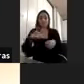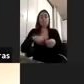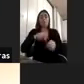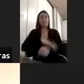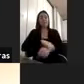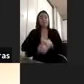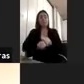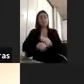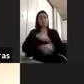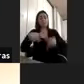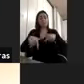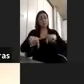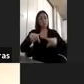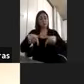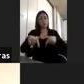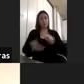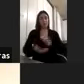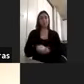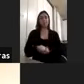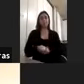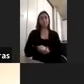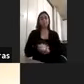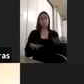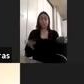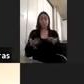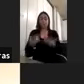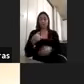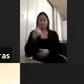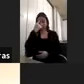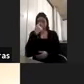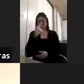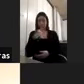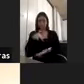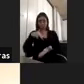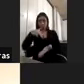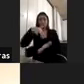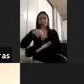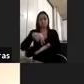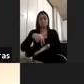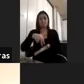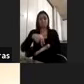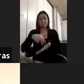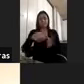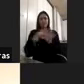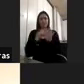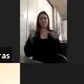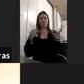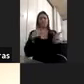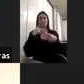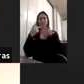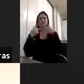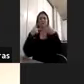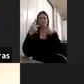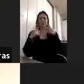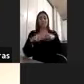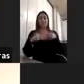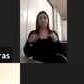principalmente, estou de cara limpa aqui, falando abertamente. Agora, infelizmente, tem um monte de gente lá nos grupos de